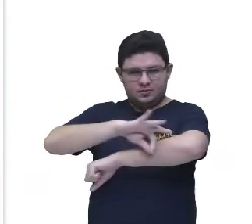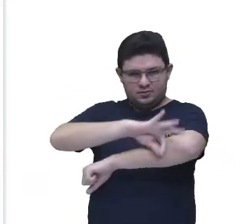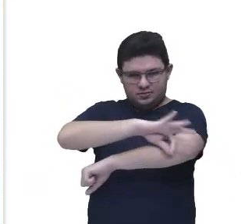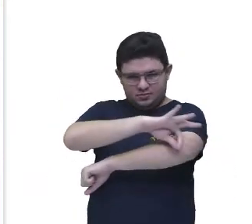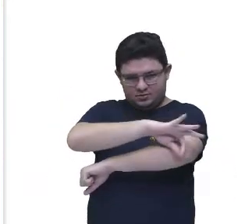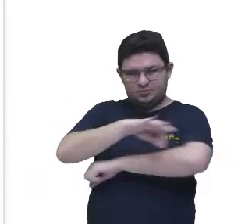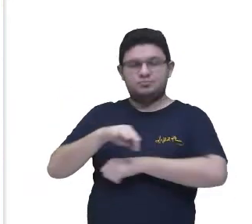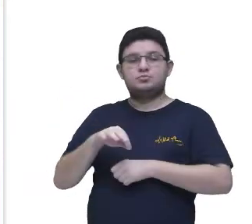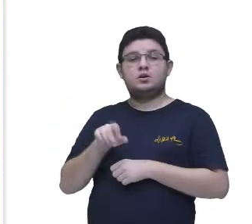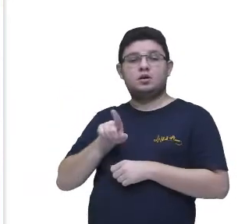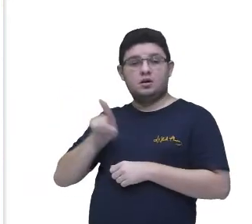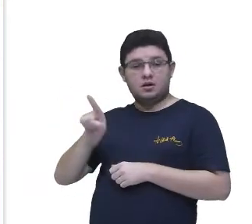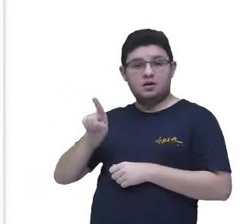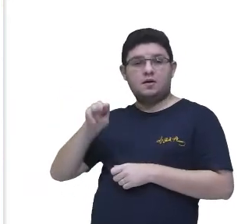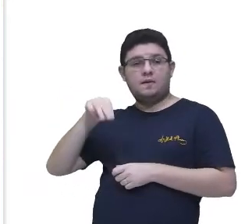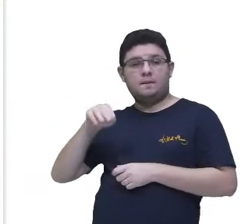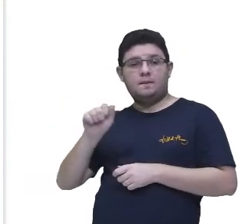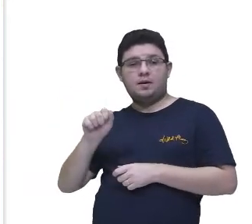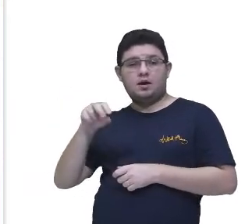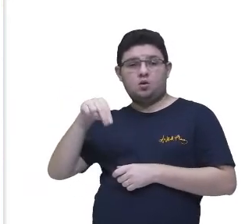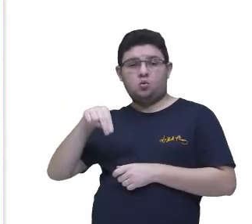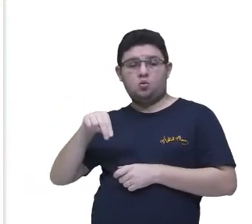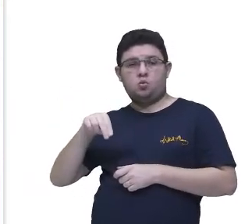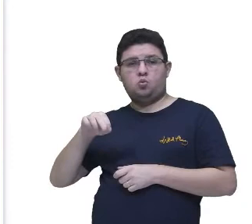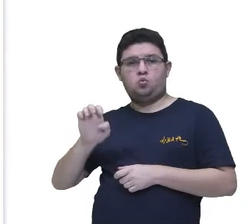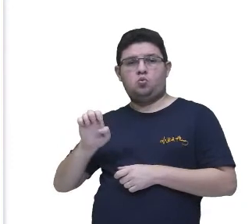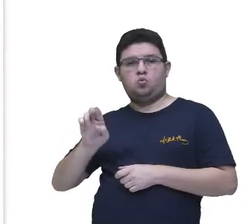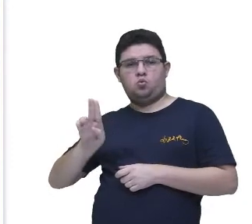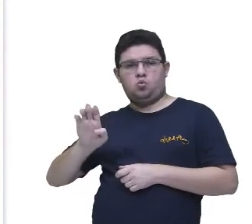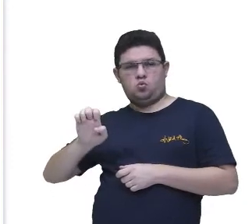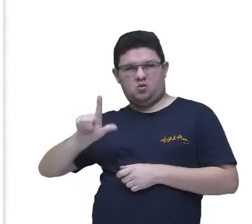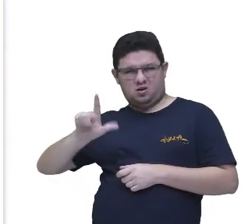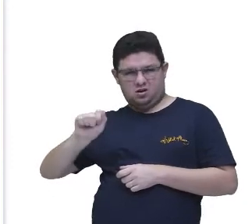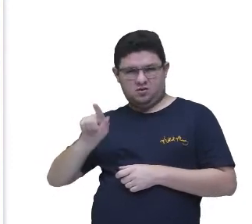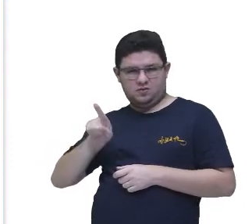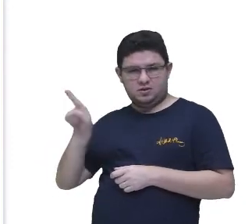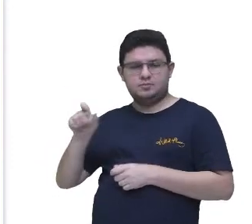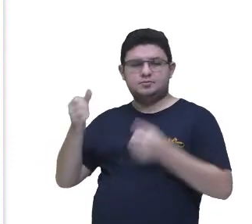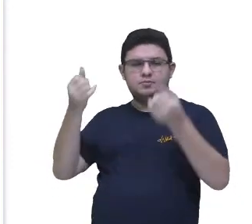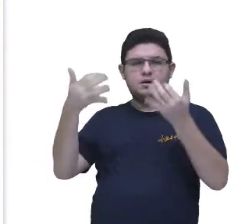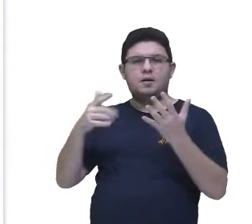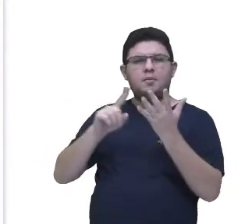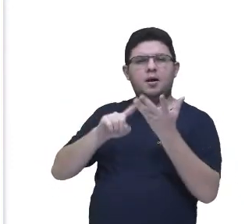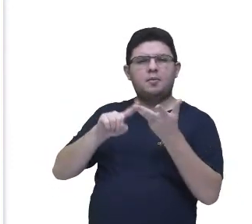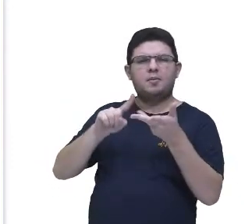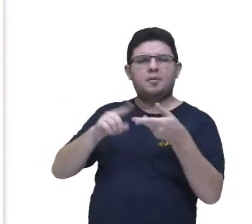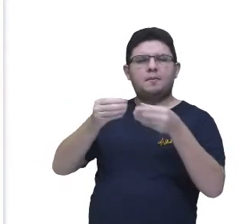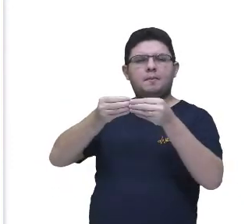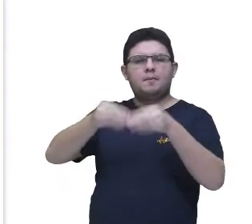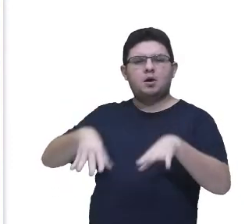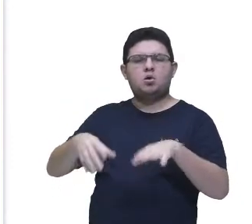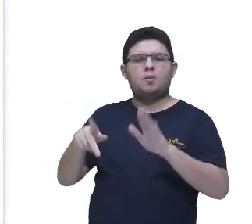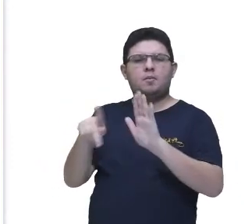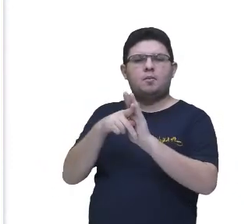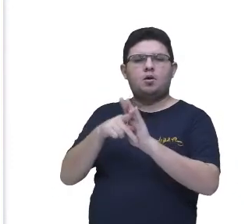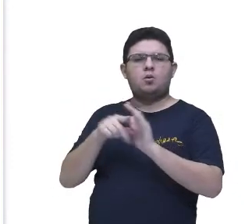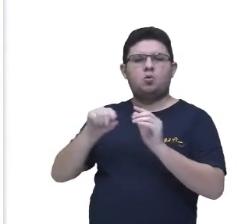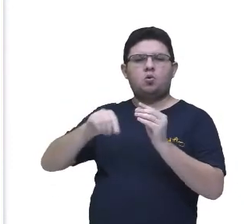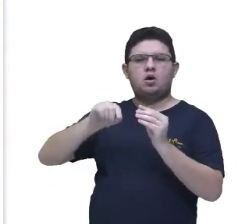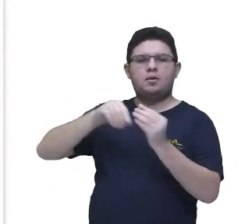gente sobre os prejuízos causados pelo chorume. Então, professora, o chorume é um problema, né?